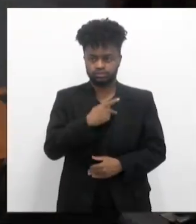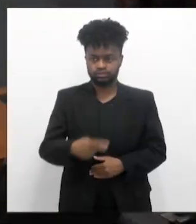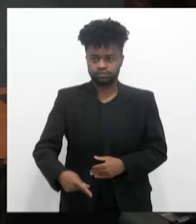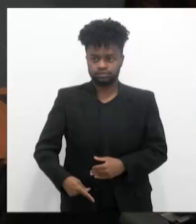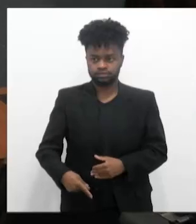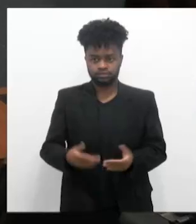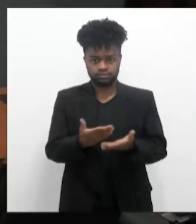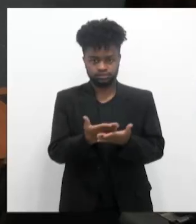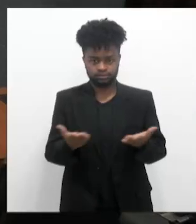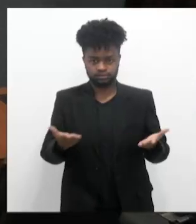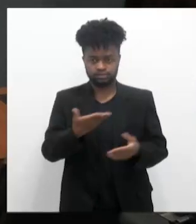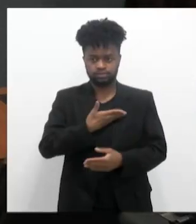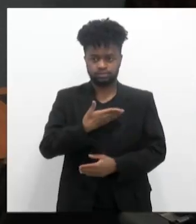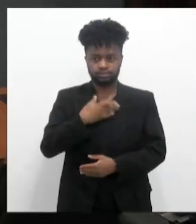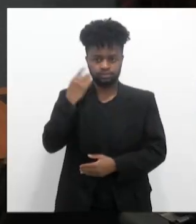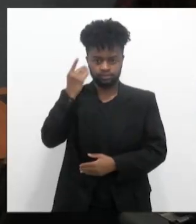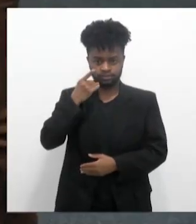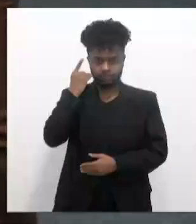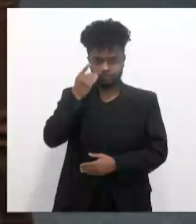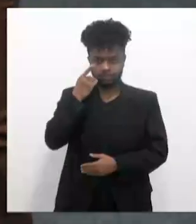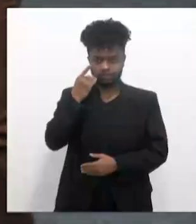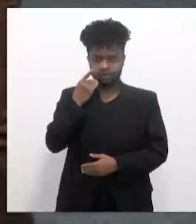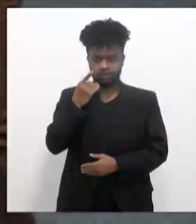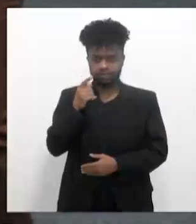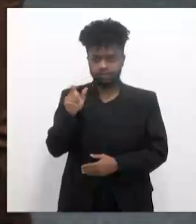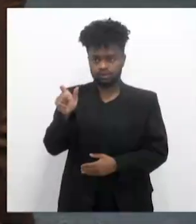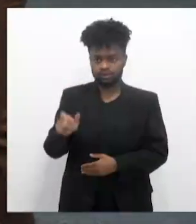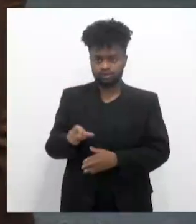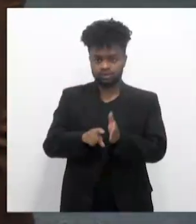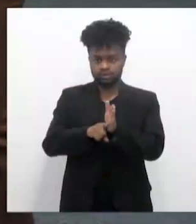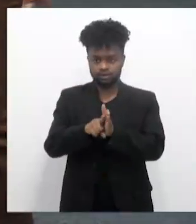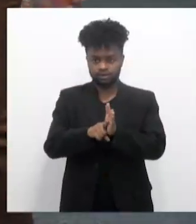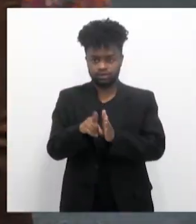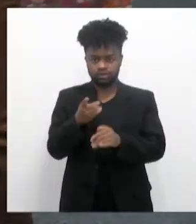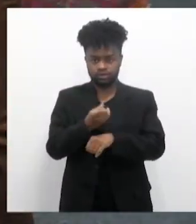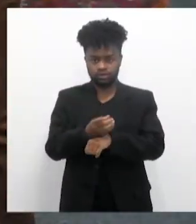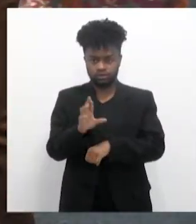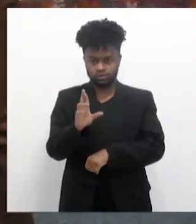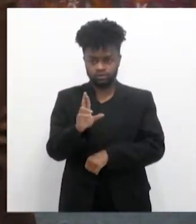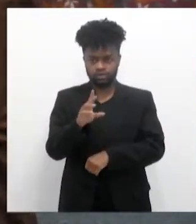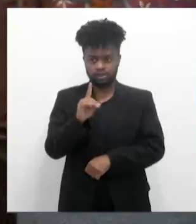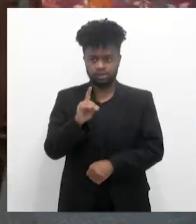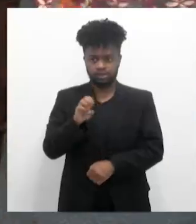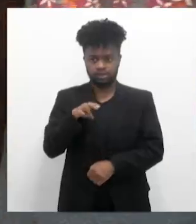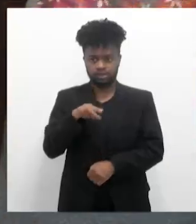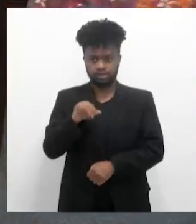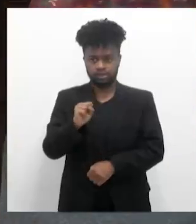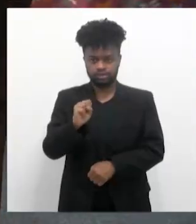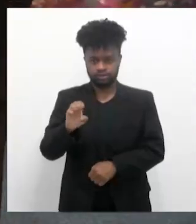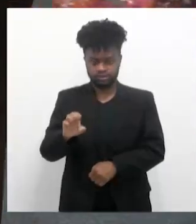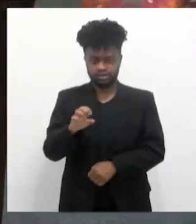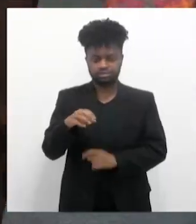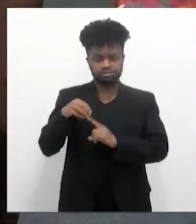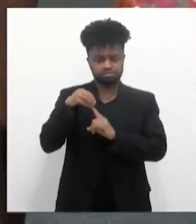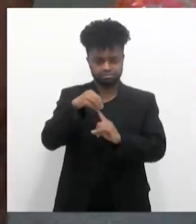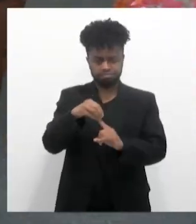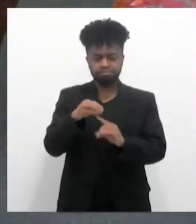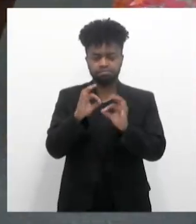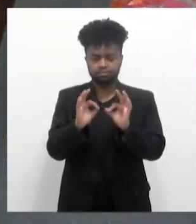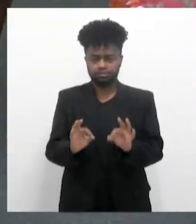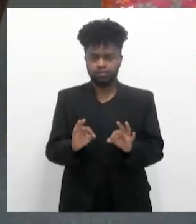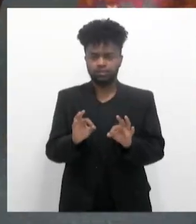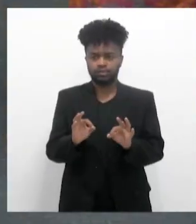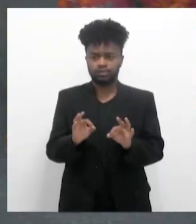Presidente, demais colegas deputados, a pesquisadora, doutora Denise Ferreira se destaca